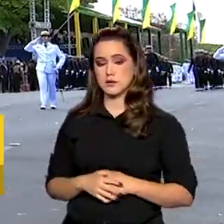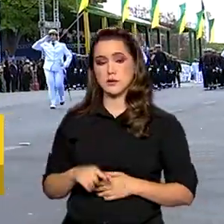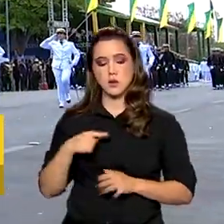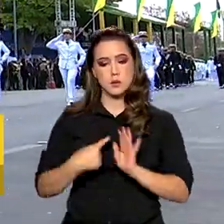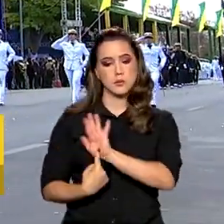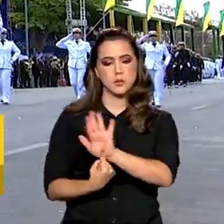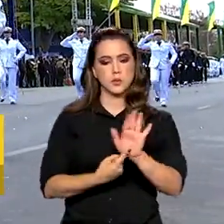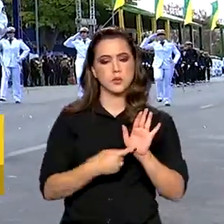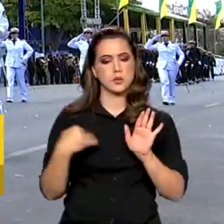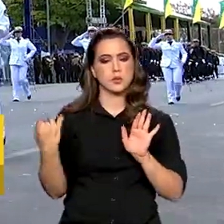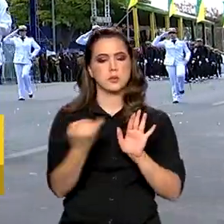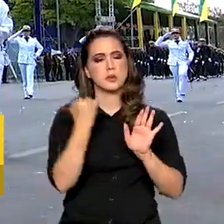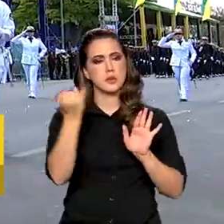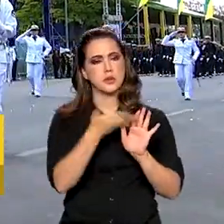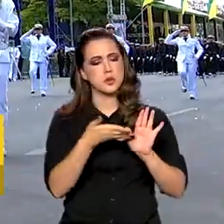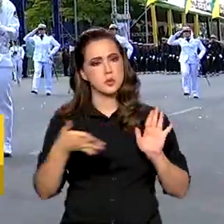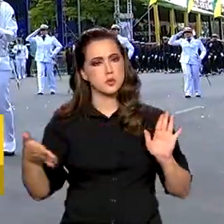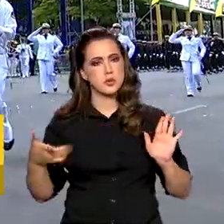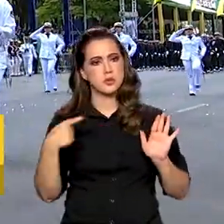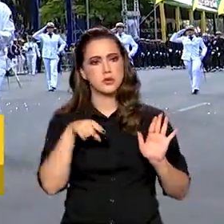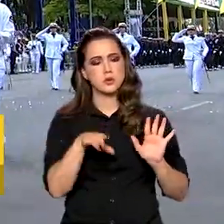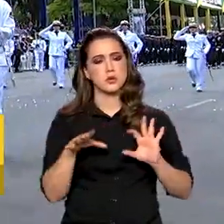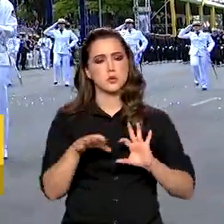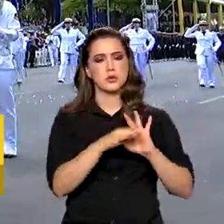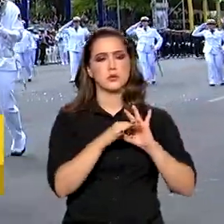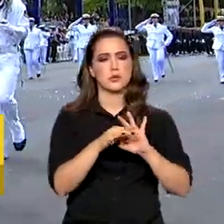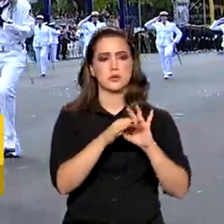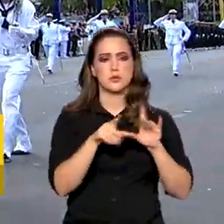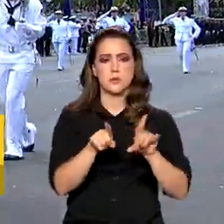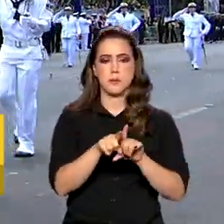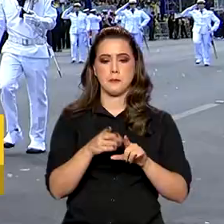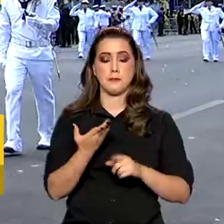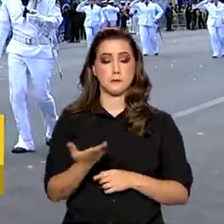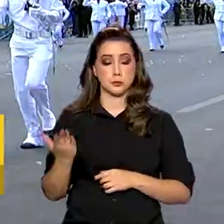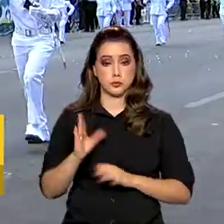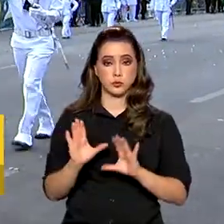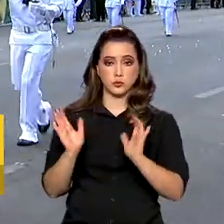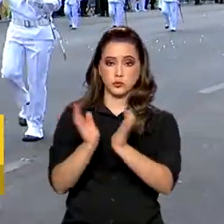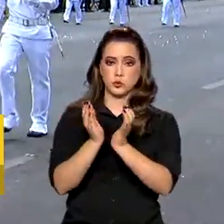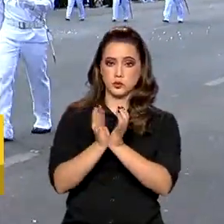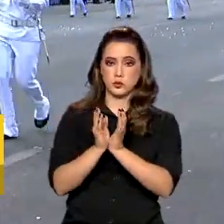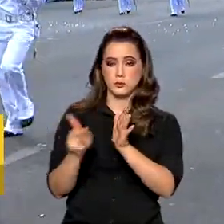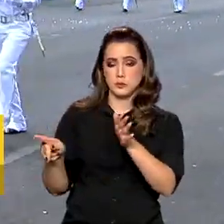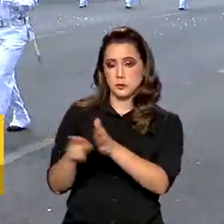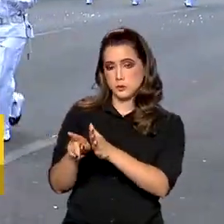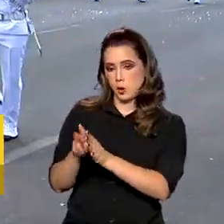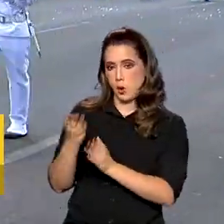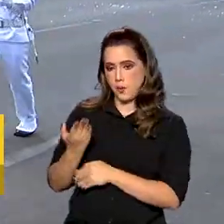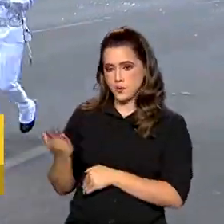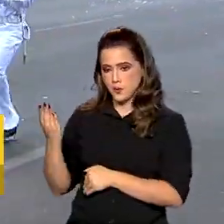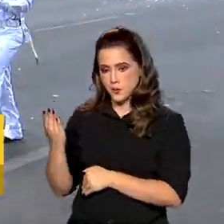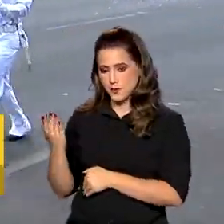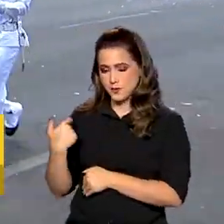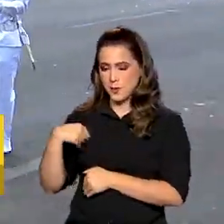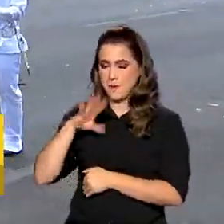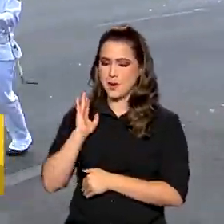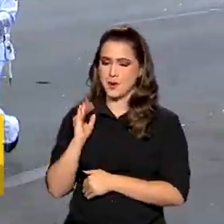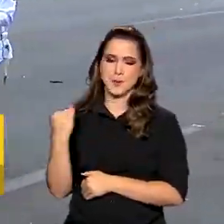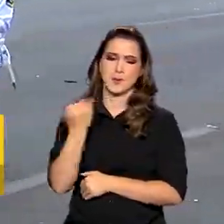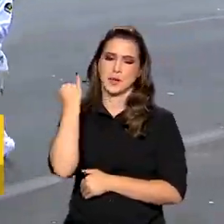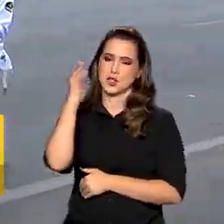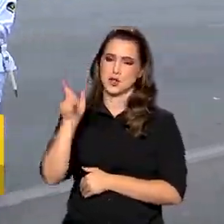demonstrando toda essa integração. O nosso pessoal da Marinha é o nosso maior patrimônio.